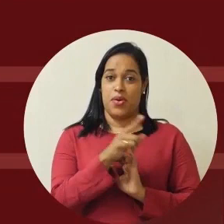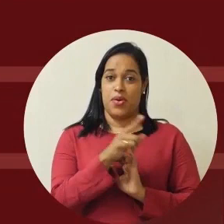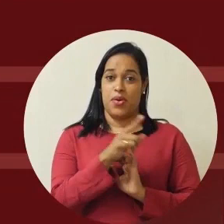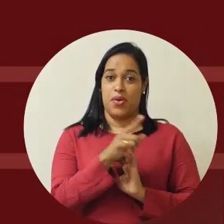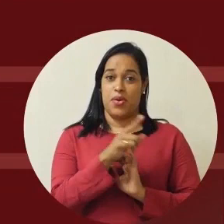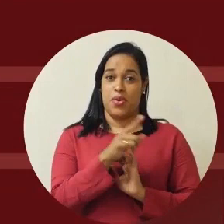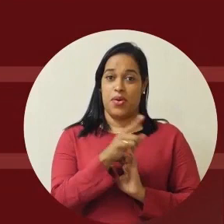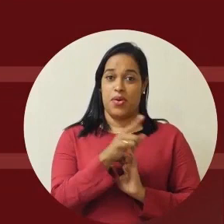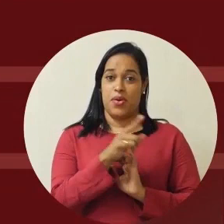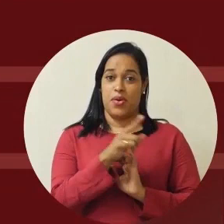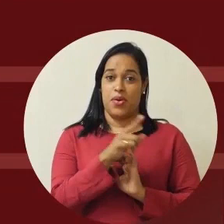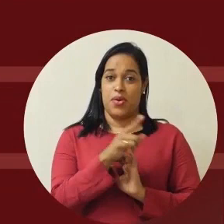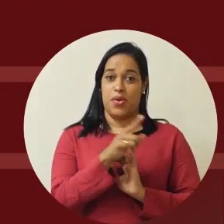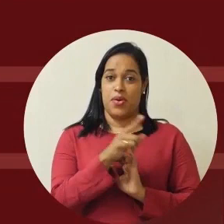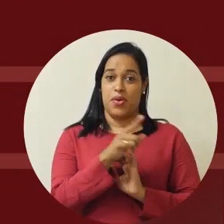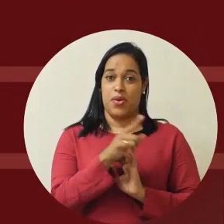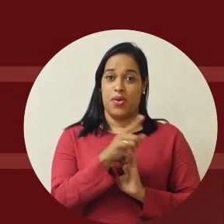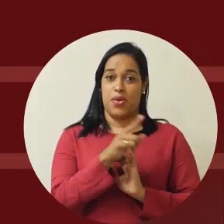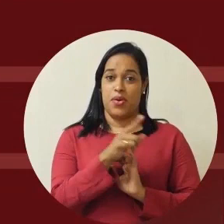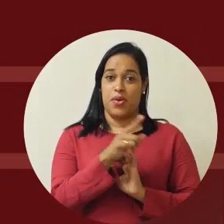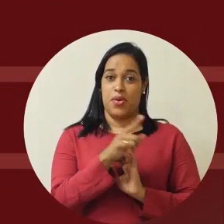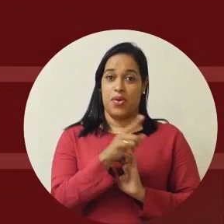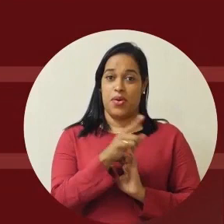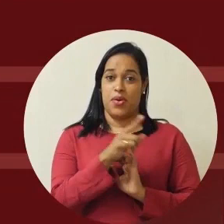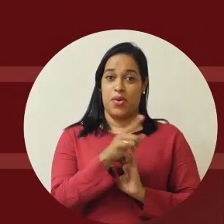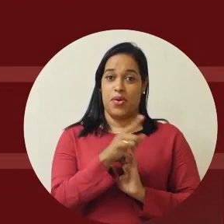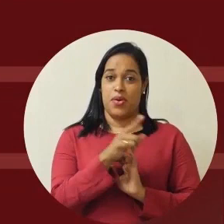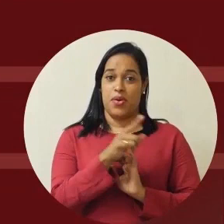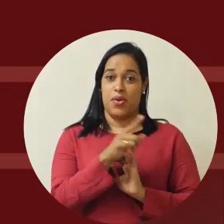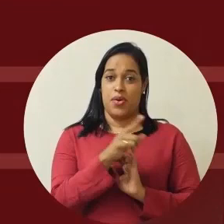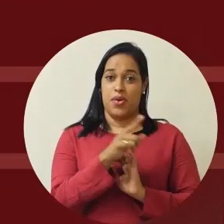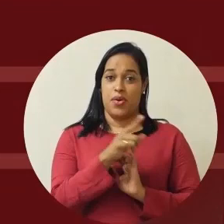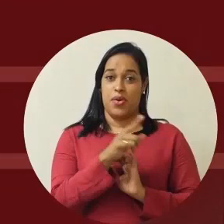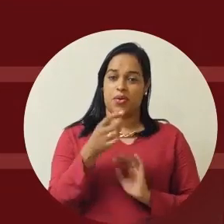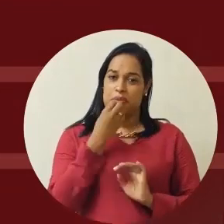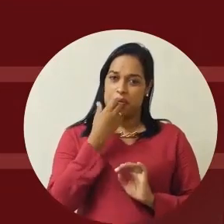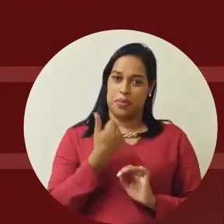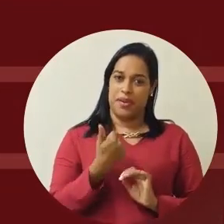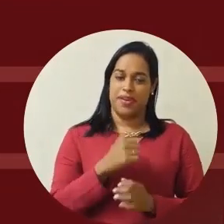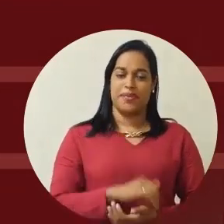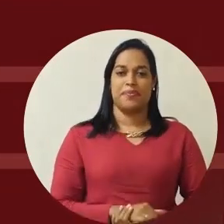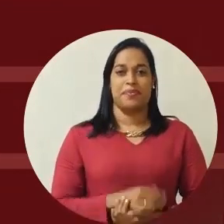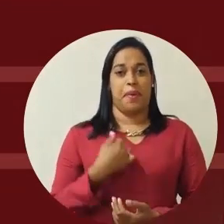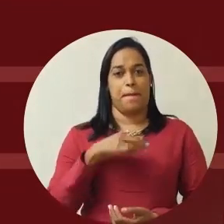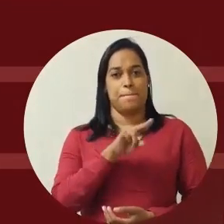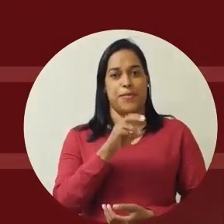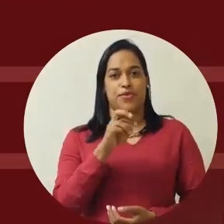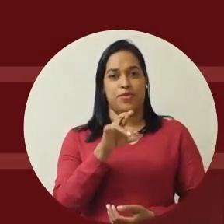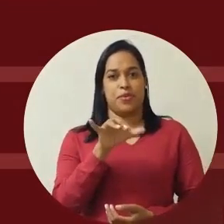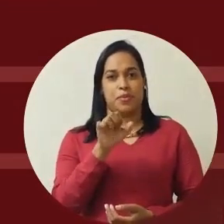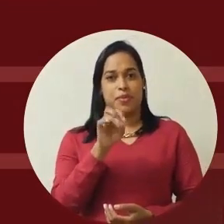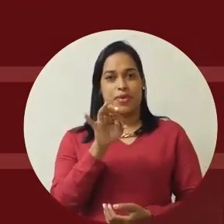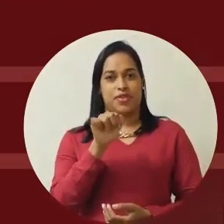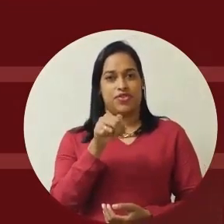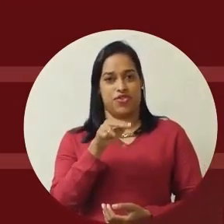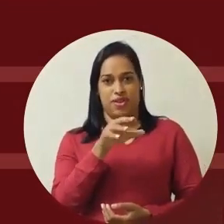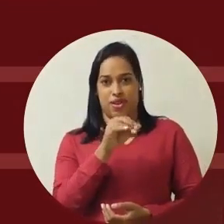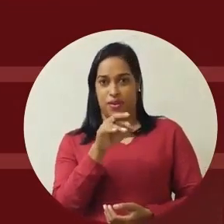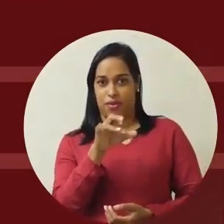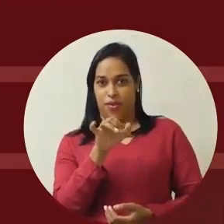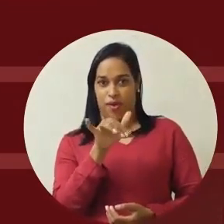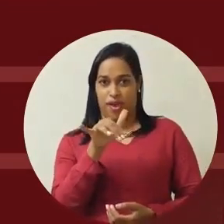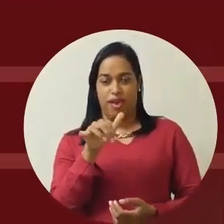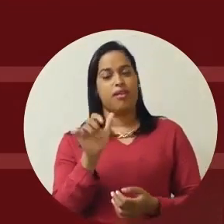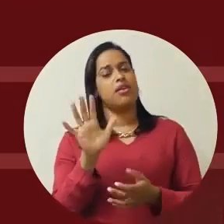camisa branca com listra azul claro, manga longa, visto da cintura para cima. Meu nome é Cristiano Correia e